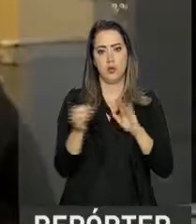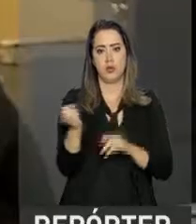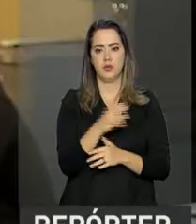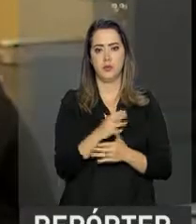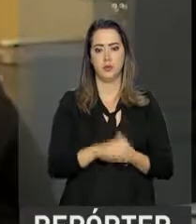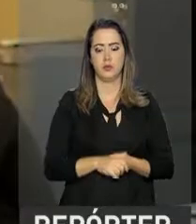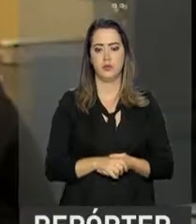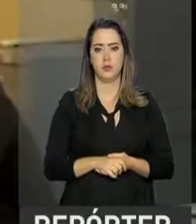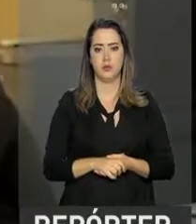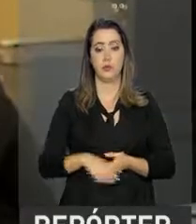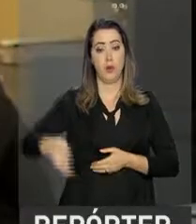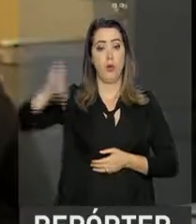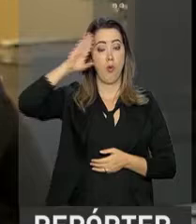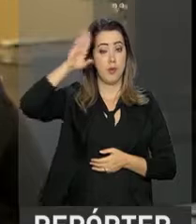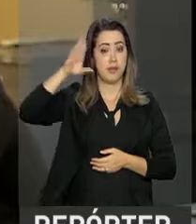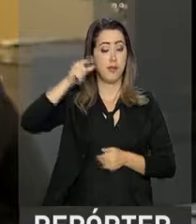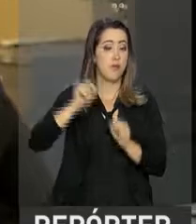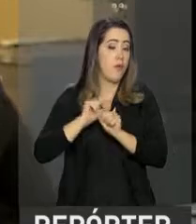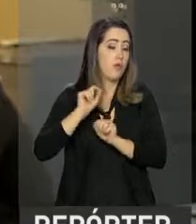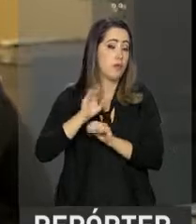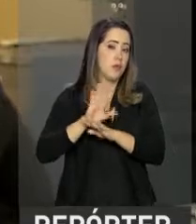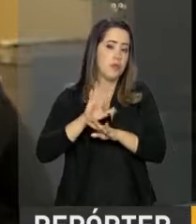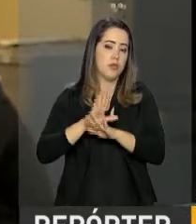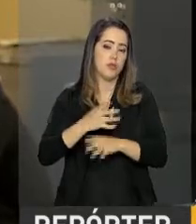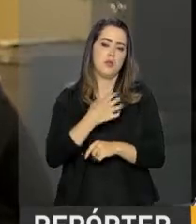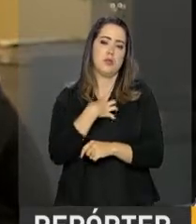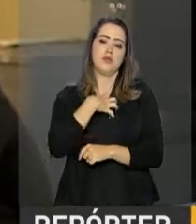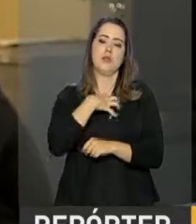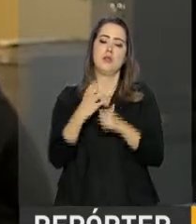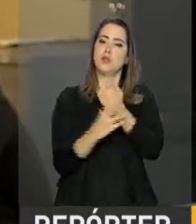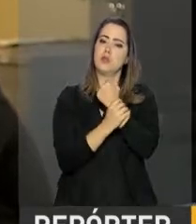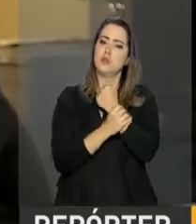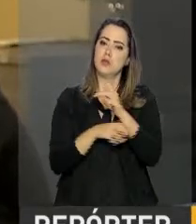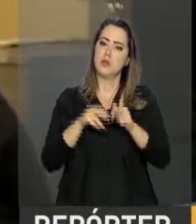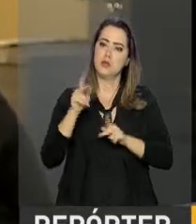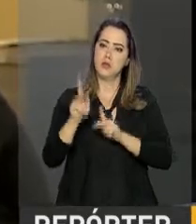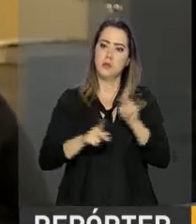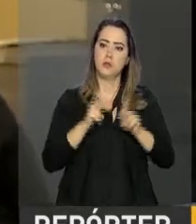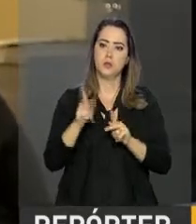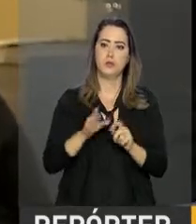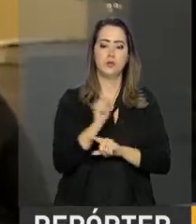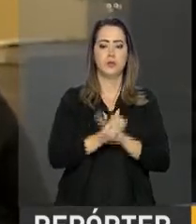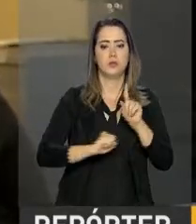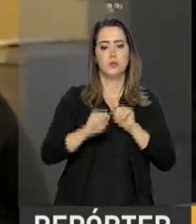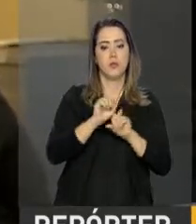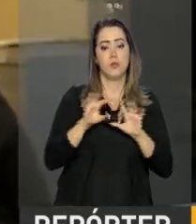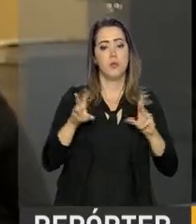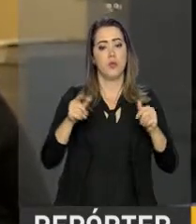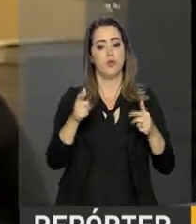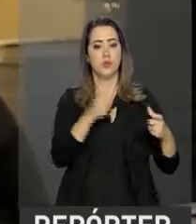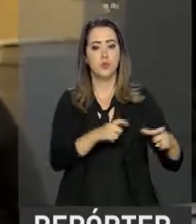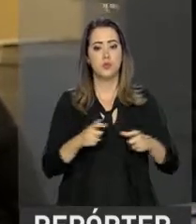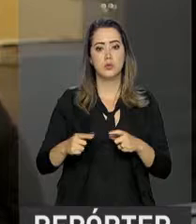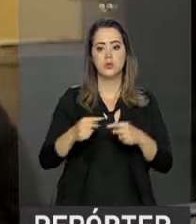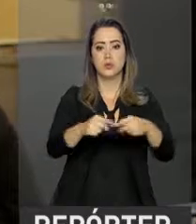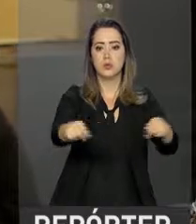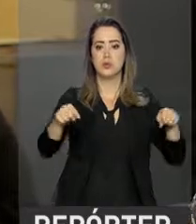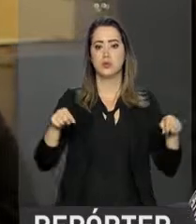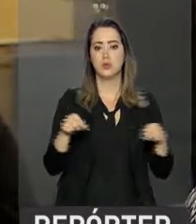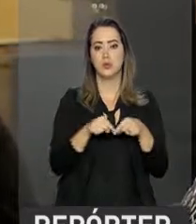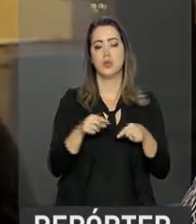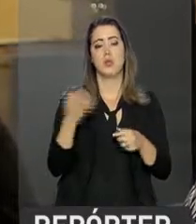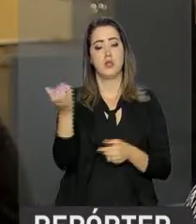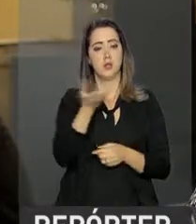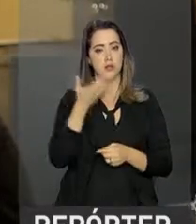é a parte que o Exército faz para contribuir com a sensação de segurança pública da sociedade. Veja, todas as lojas de armas que